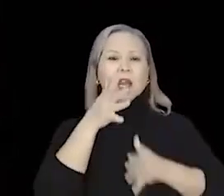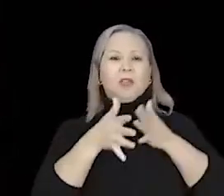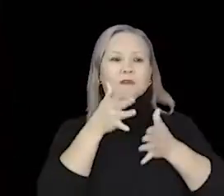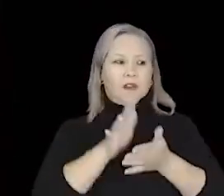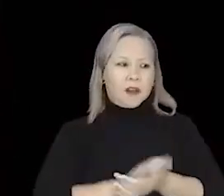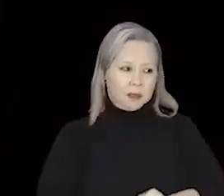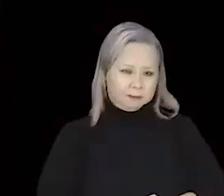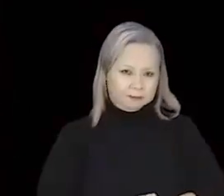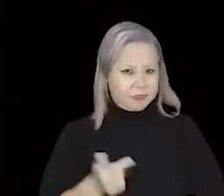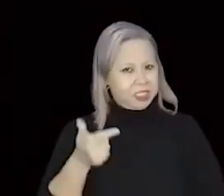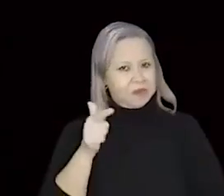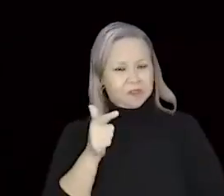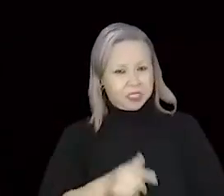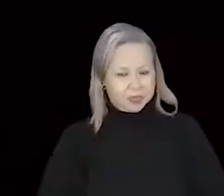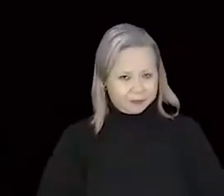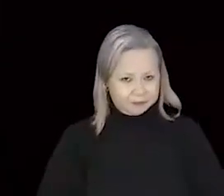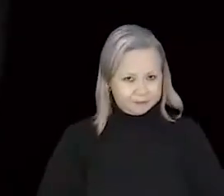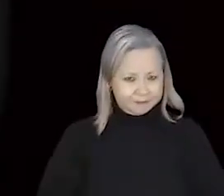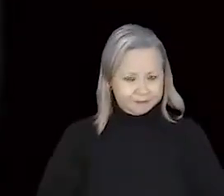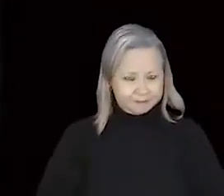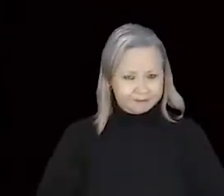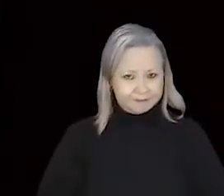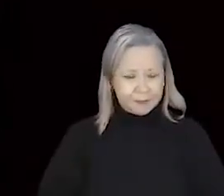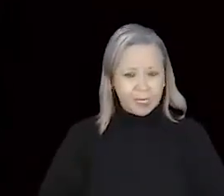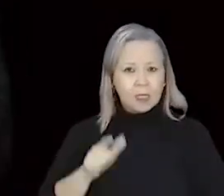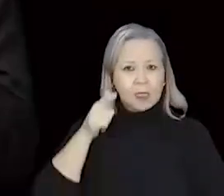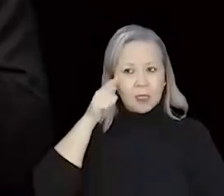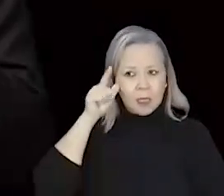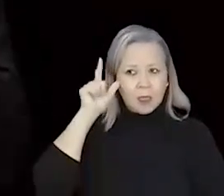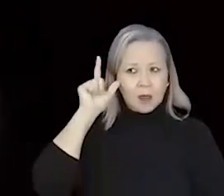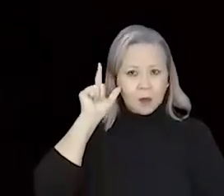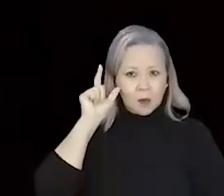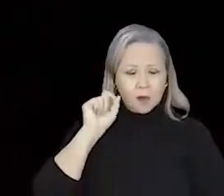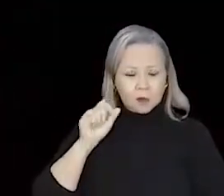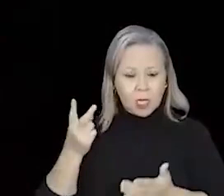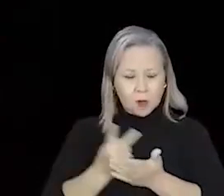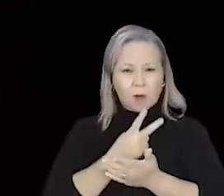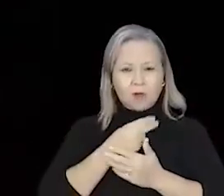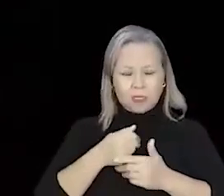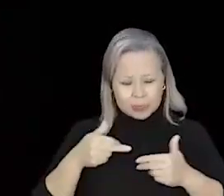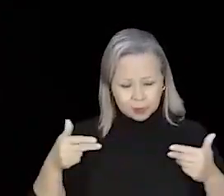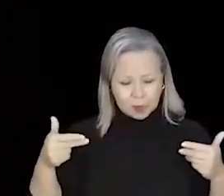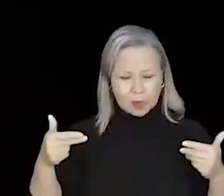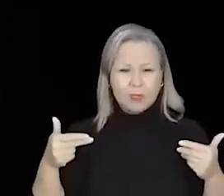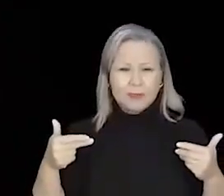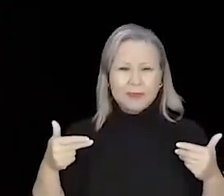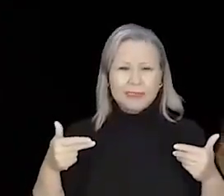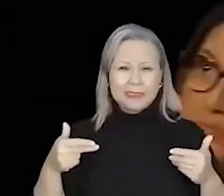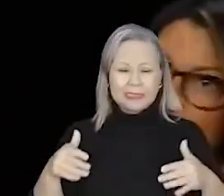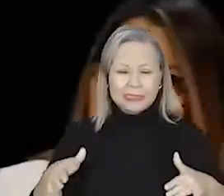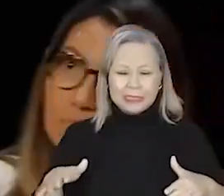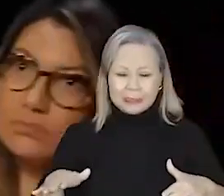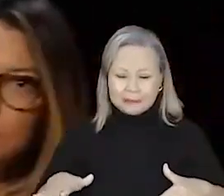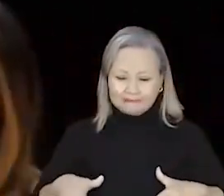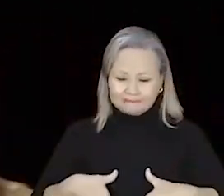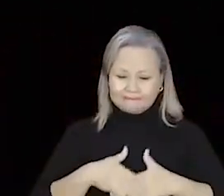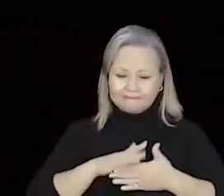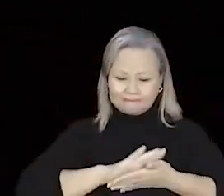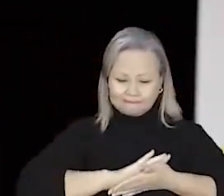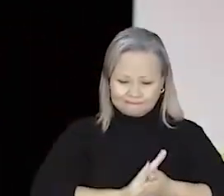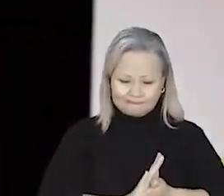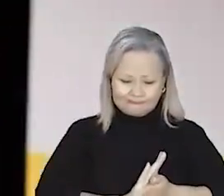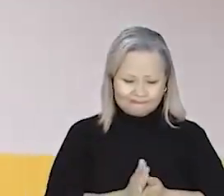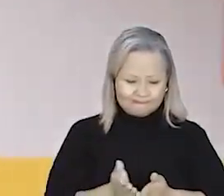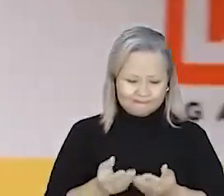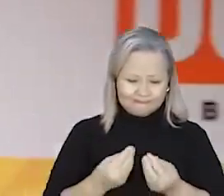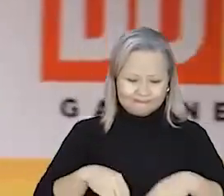armas químicas. E ontem aconteceu uma coisa humilhante,